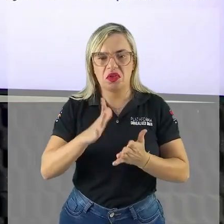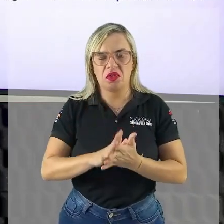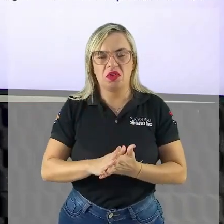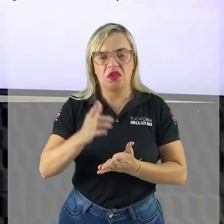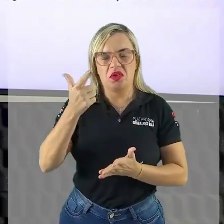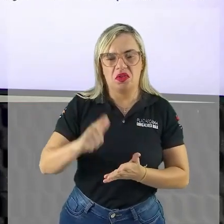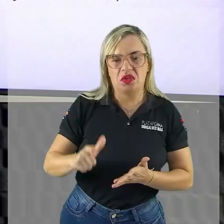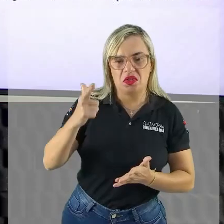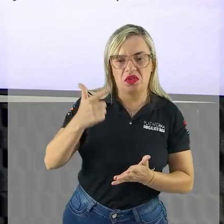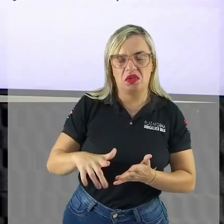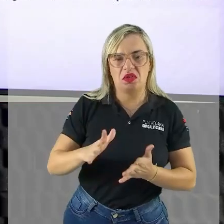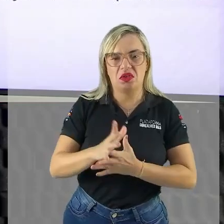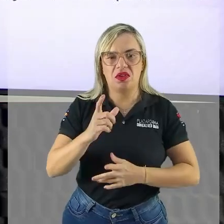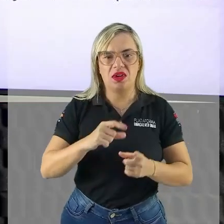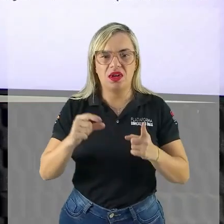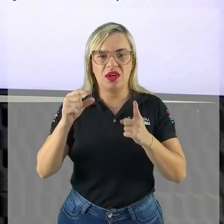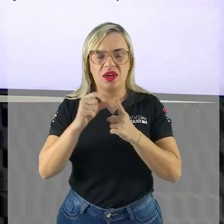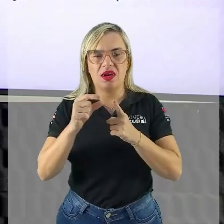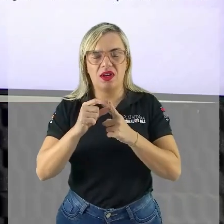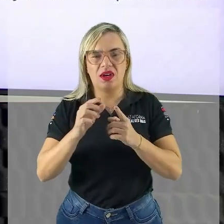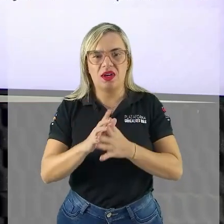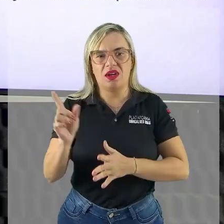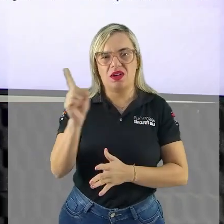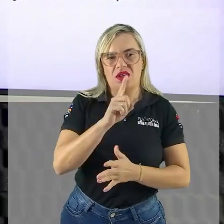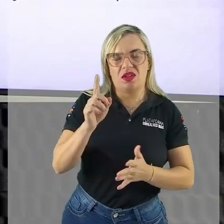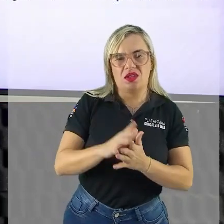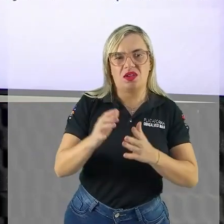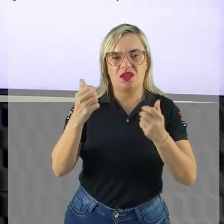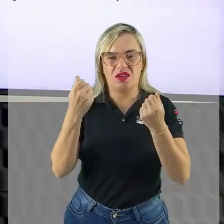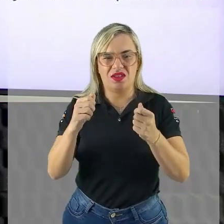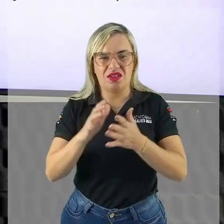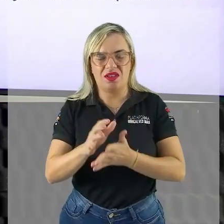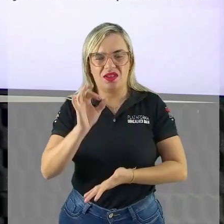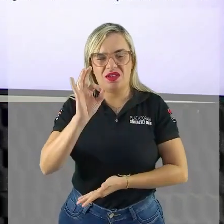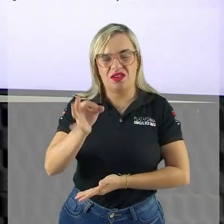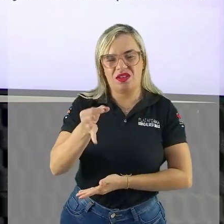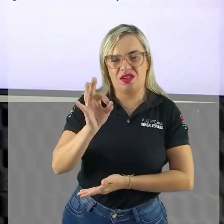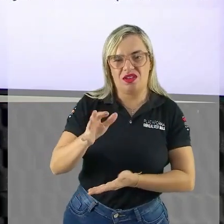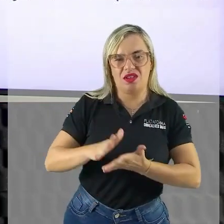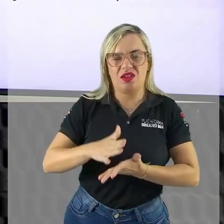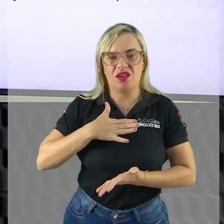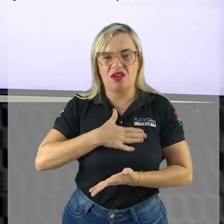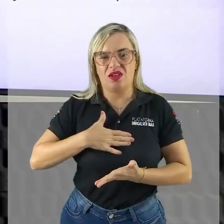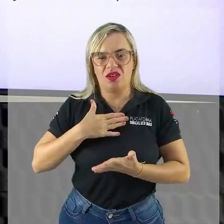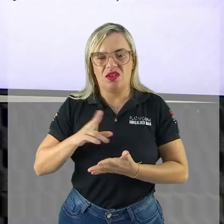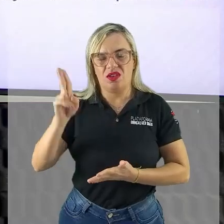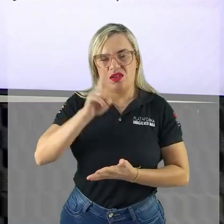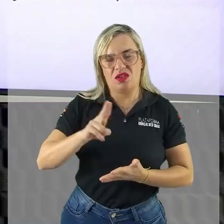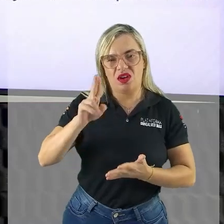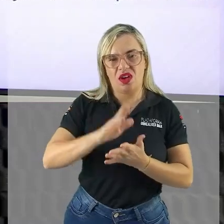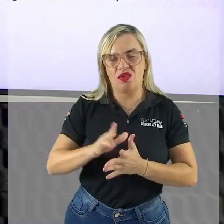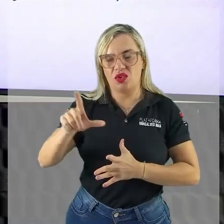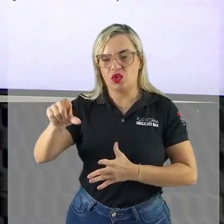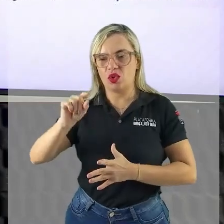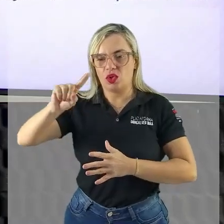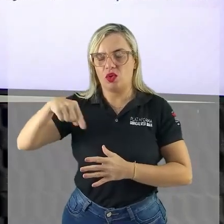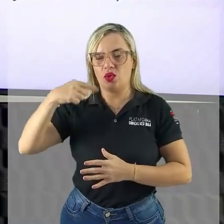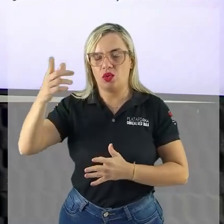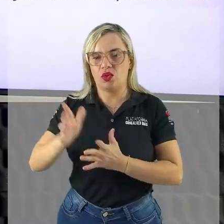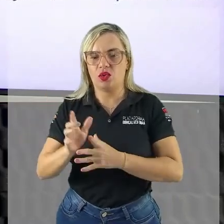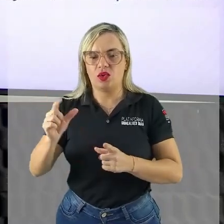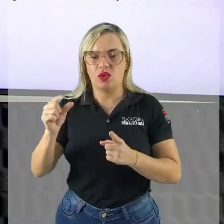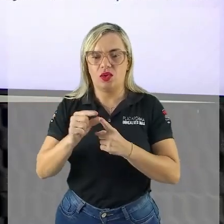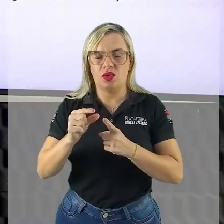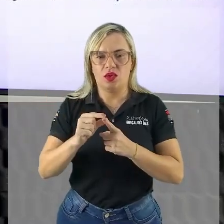redundante. Ou essa palavra aqui não é a mais precisa que eu gostaria de utilizar, eu prefiro essa. Aí você